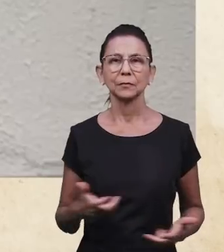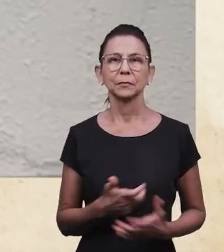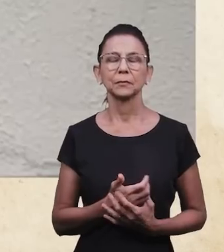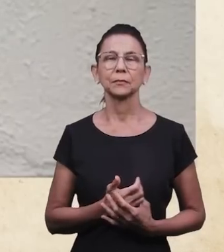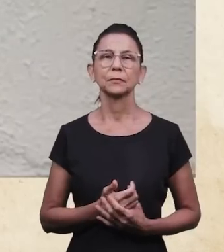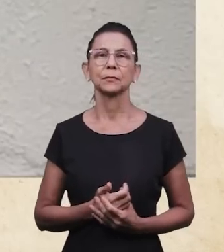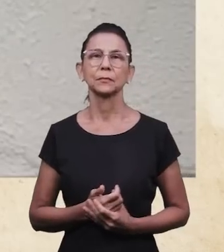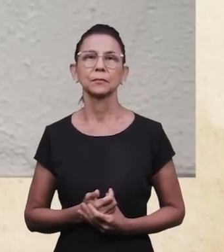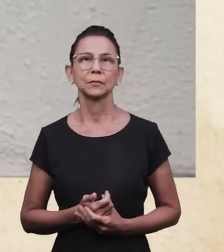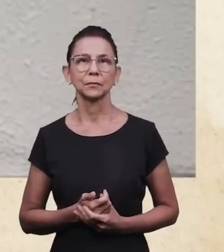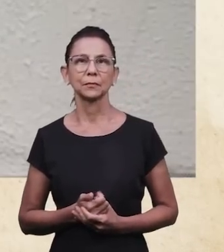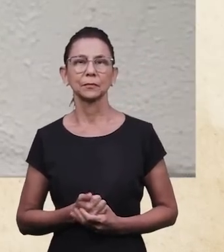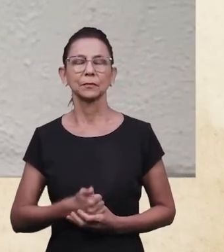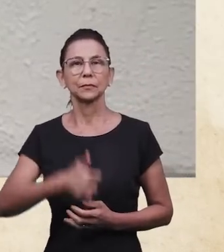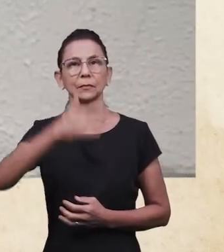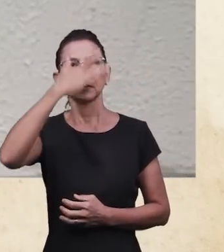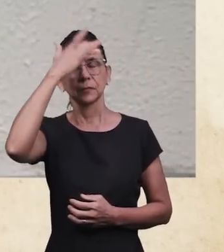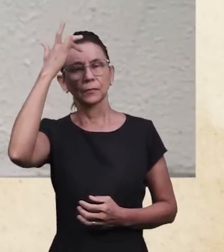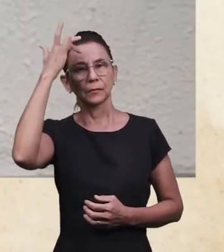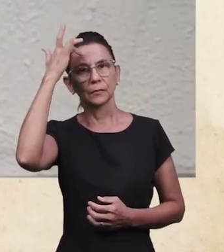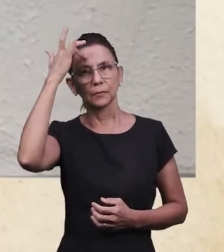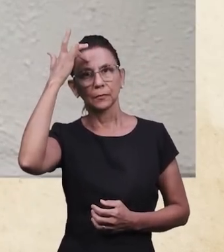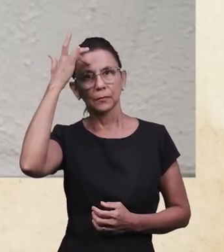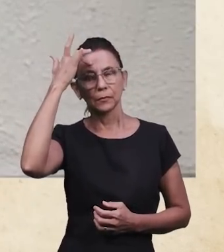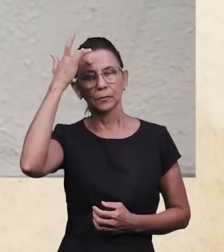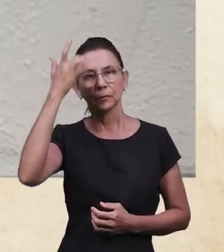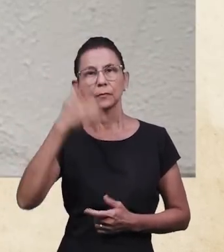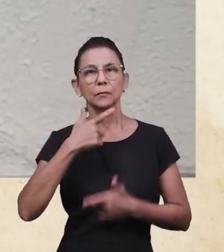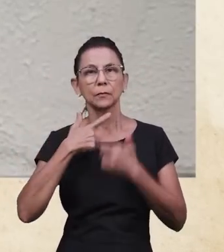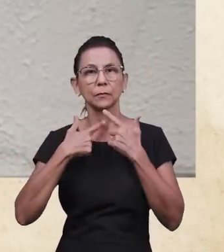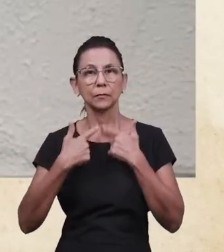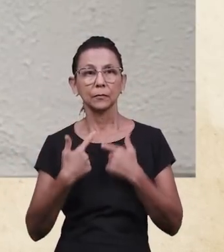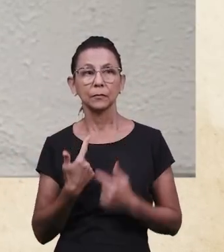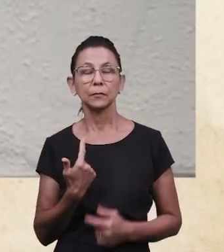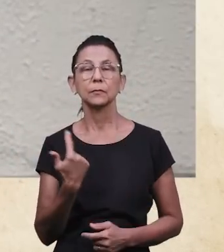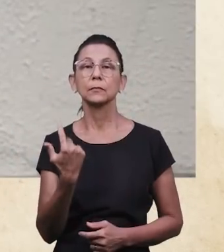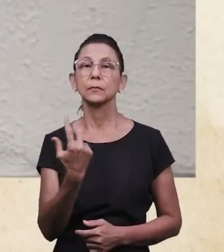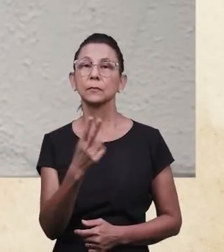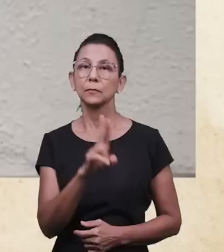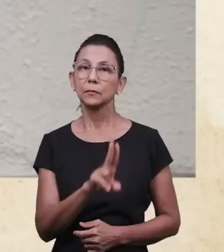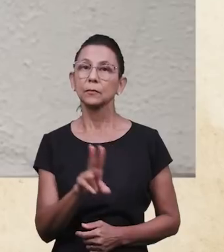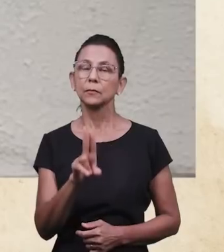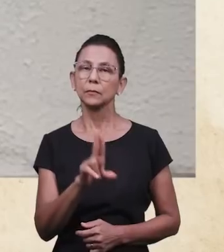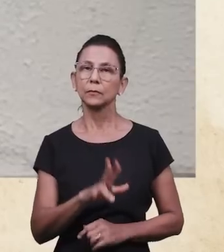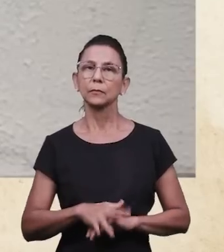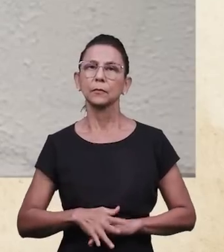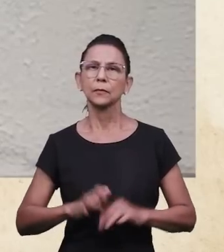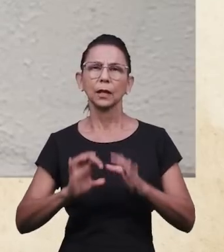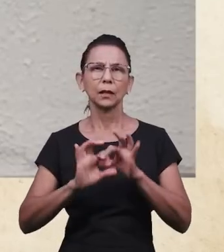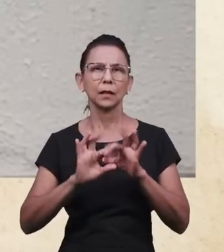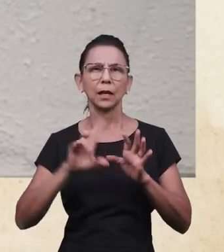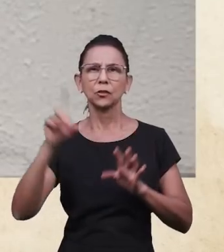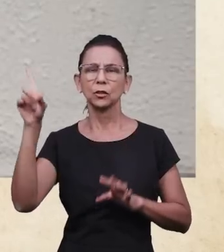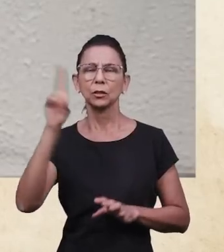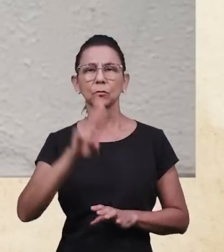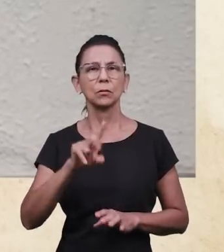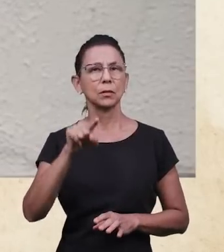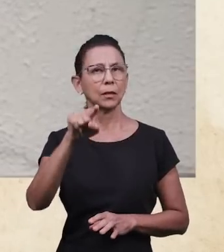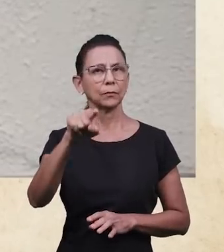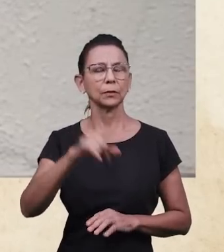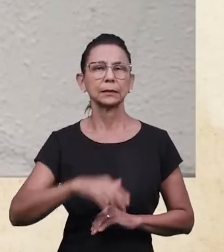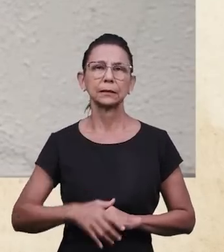permite Deus te usar, faça uma meta diária, semanal, porque nós estamos tendo muitas experiências de